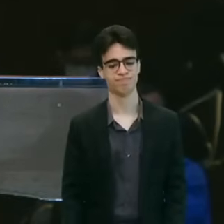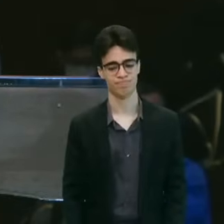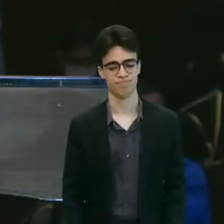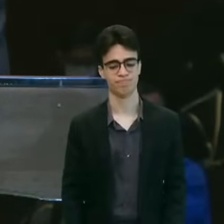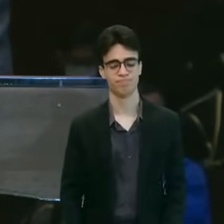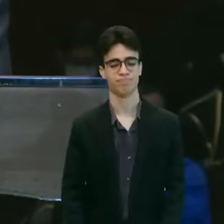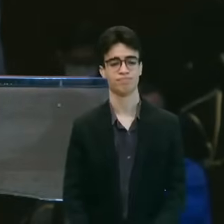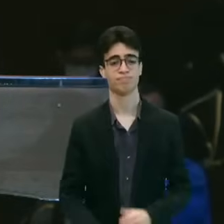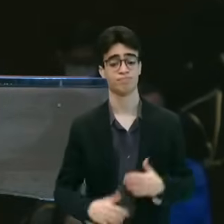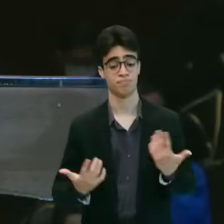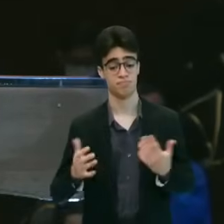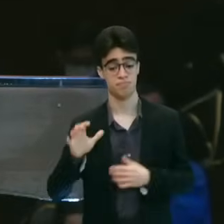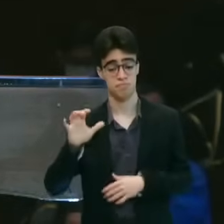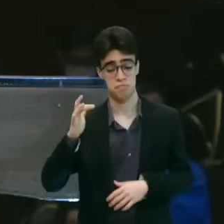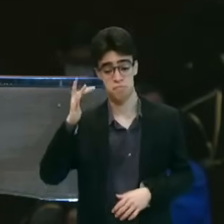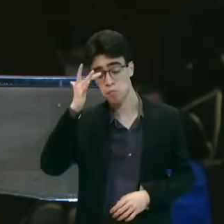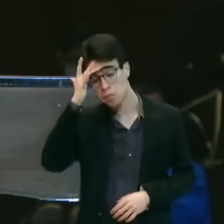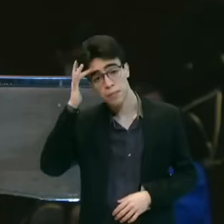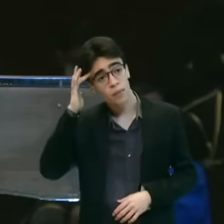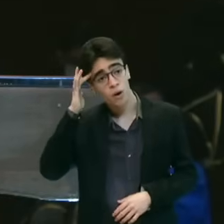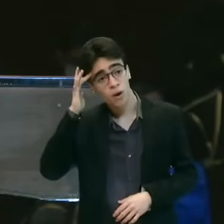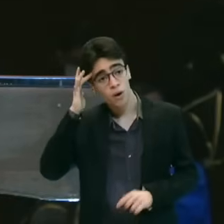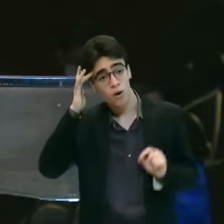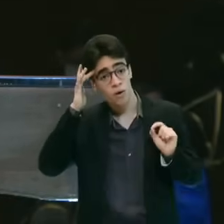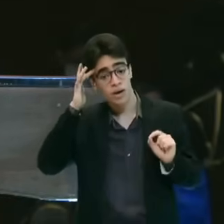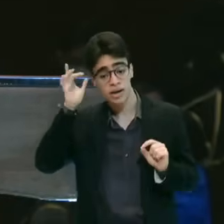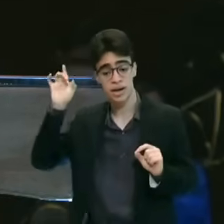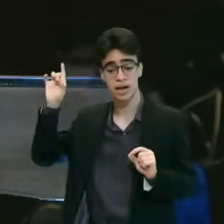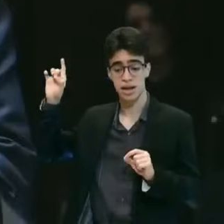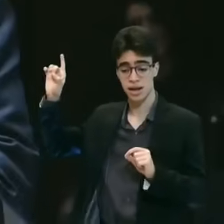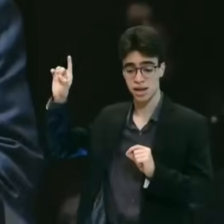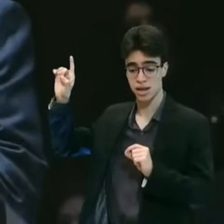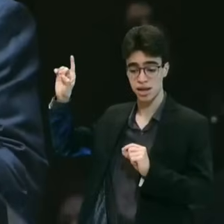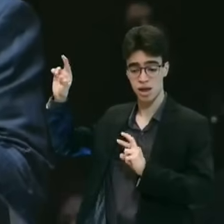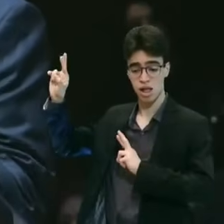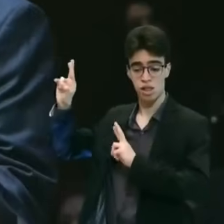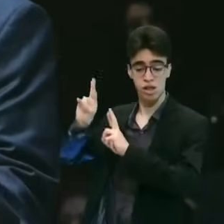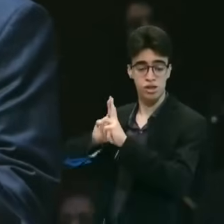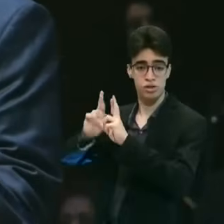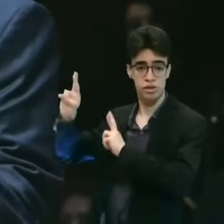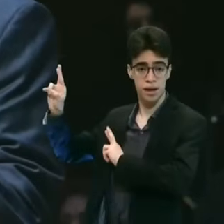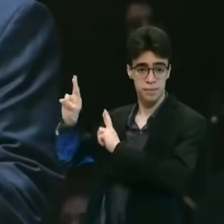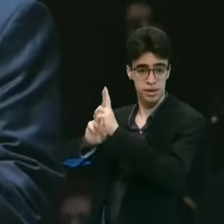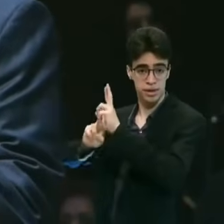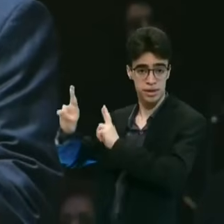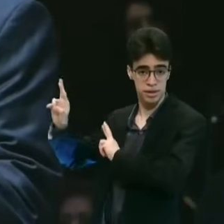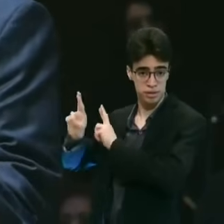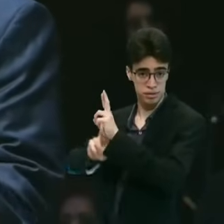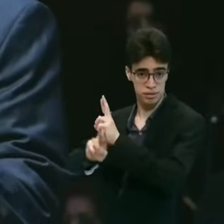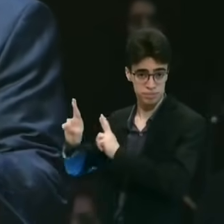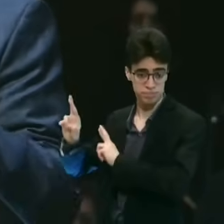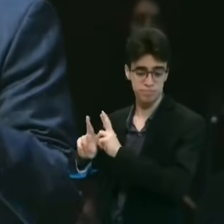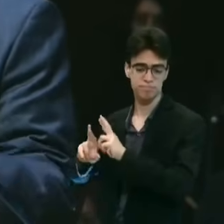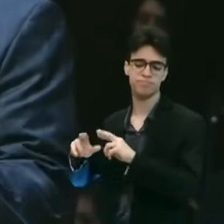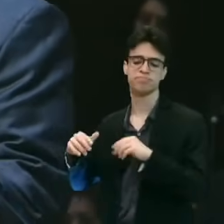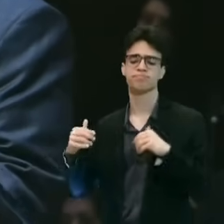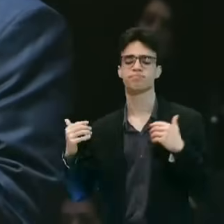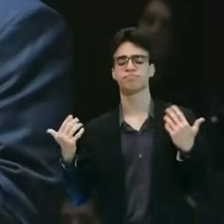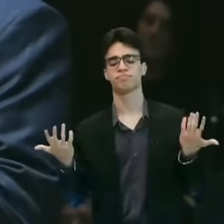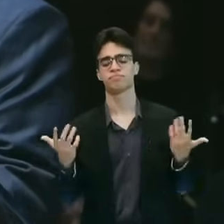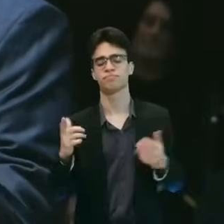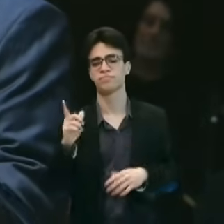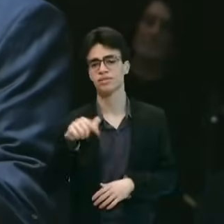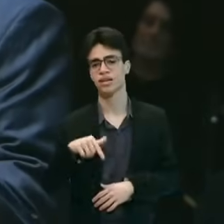Para as pessoas assim, a relação com Deus, quando ela existe, ela se torna um